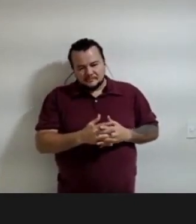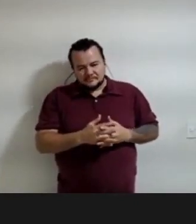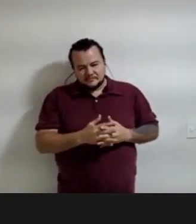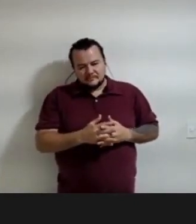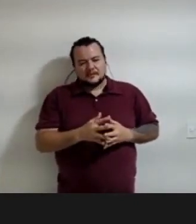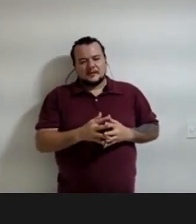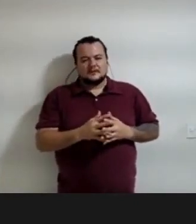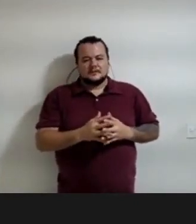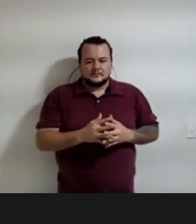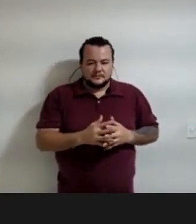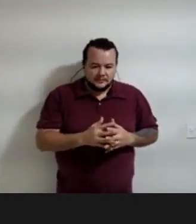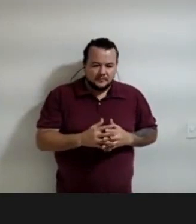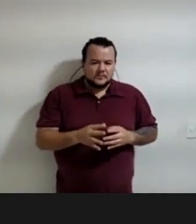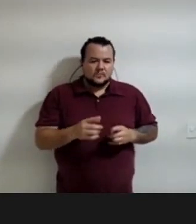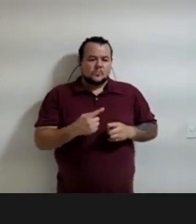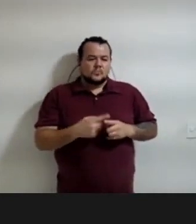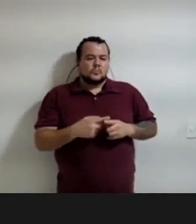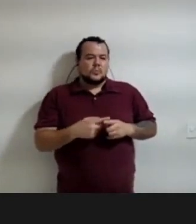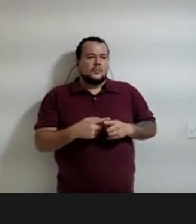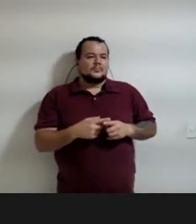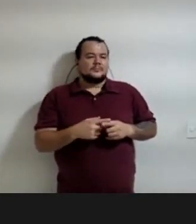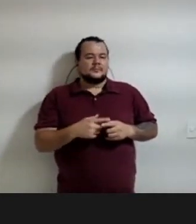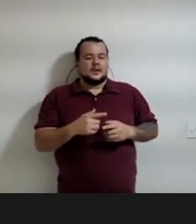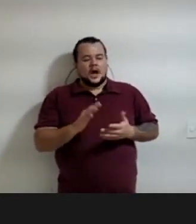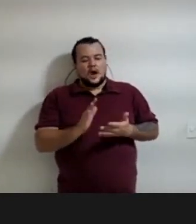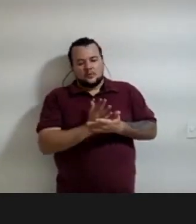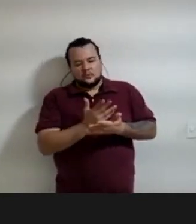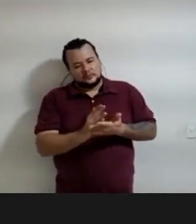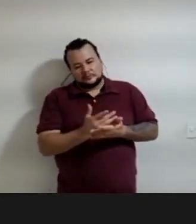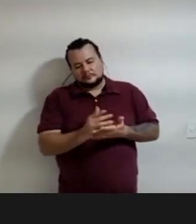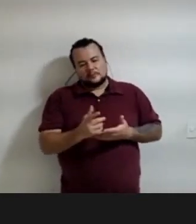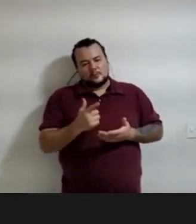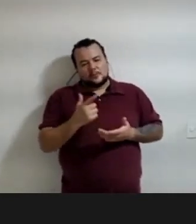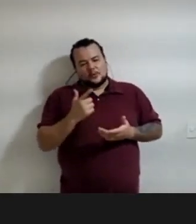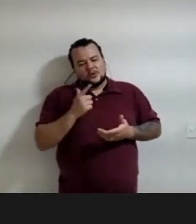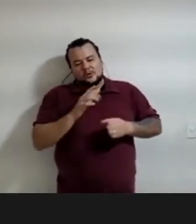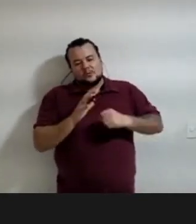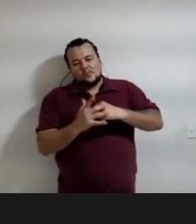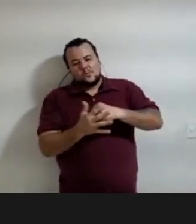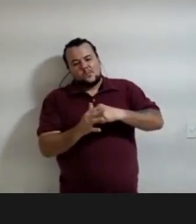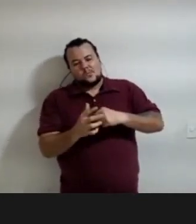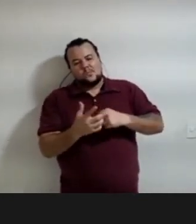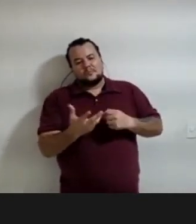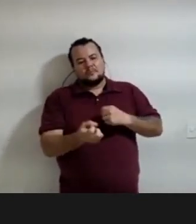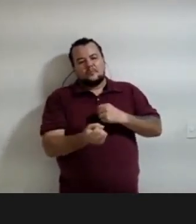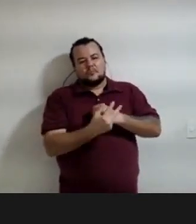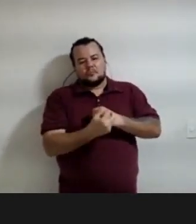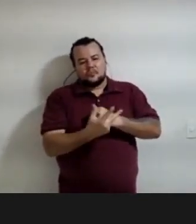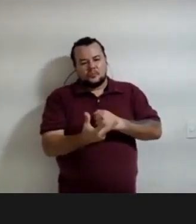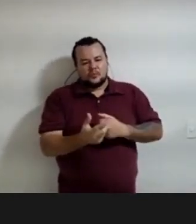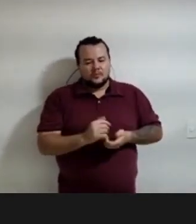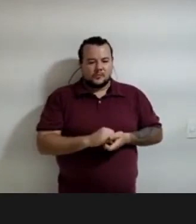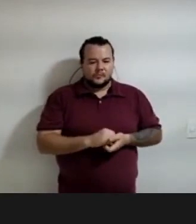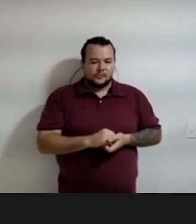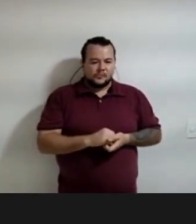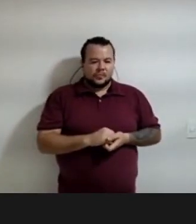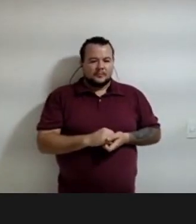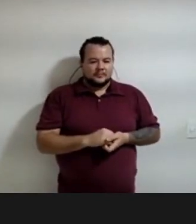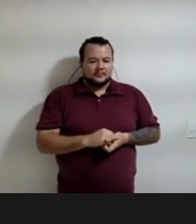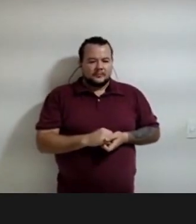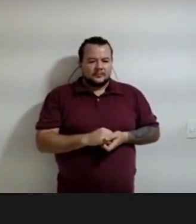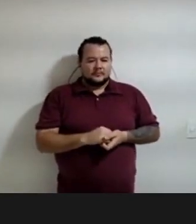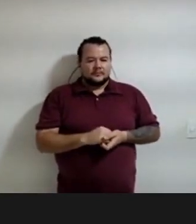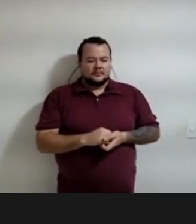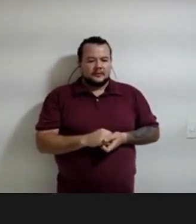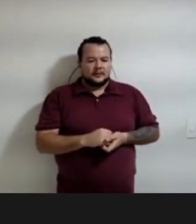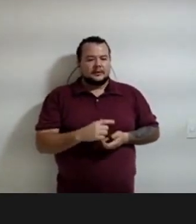escapamos das consequências mais trágicas e que permitiram, então, que nós buscássemos